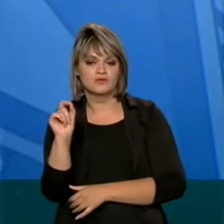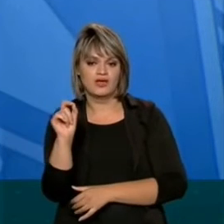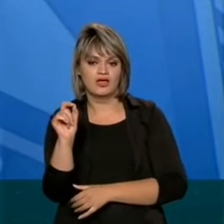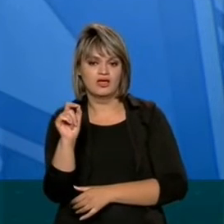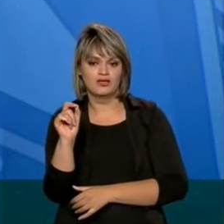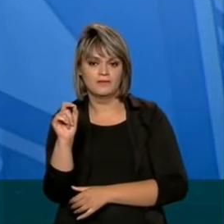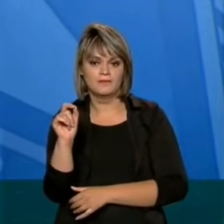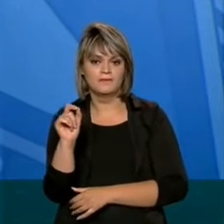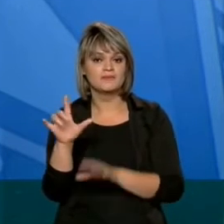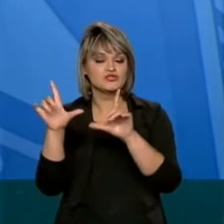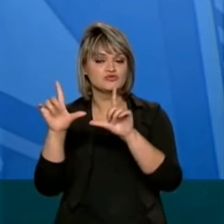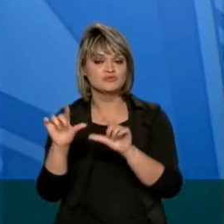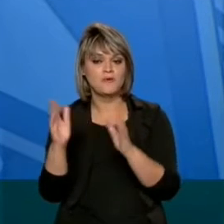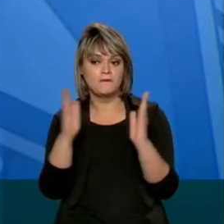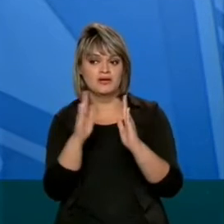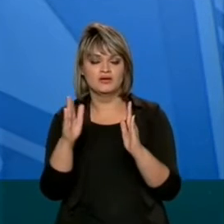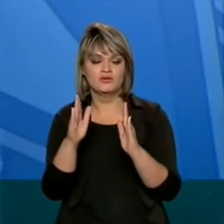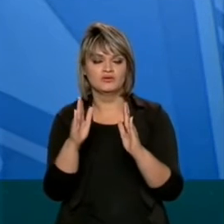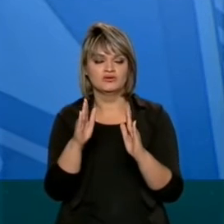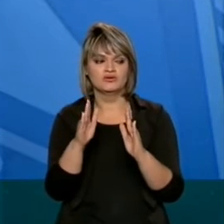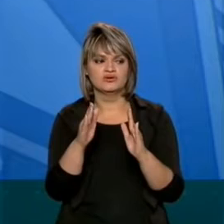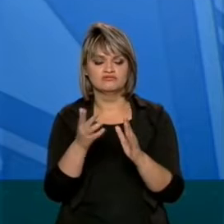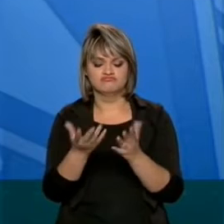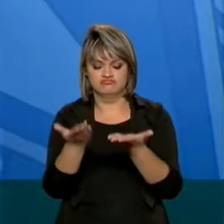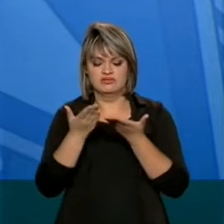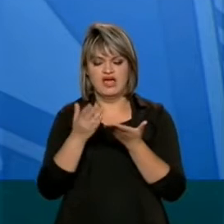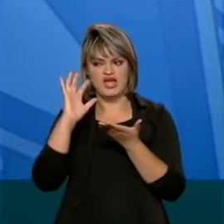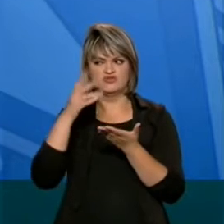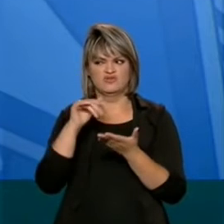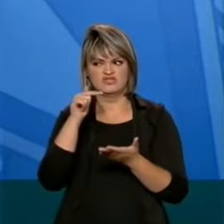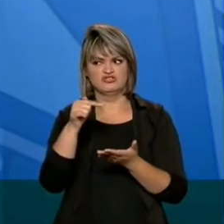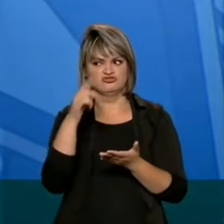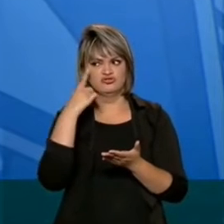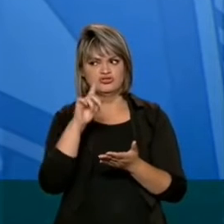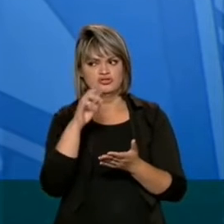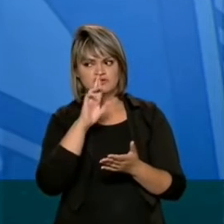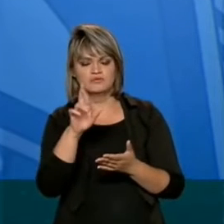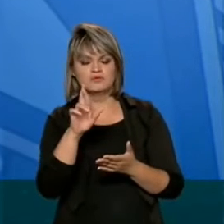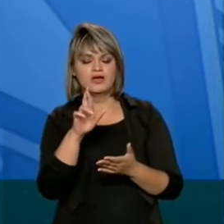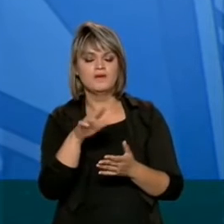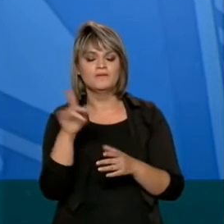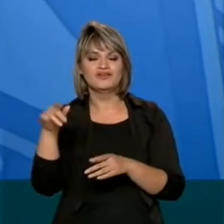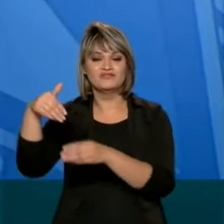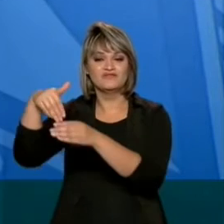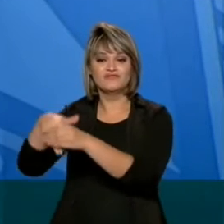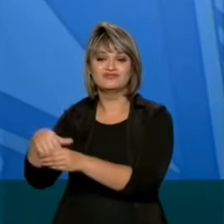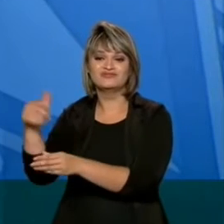para reduzir o prazo do pedido de vistas, porque já tinham 7 votos.